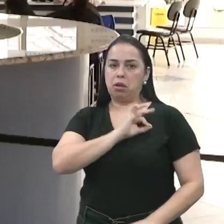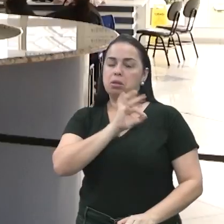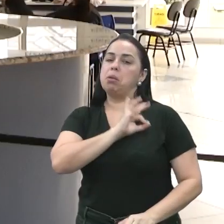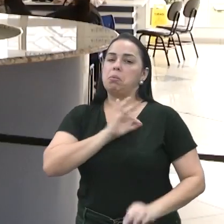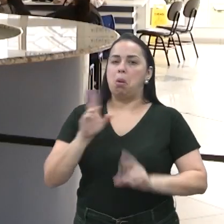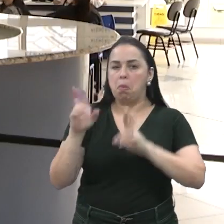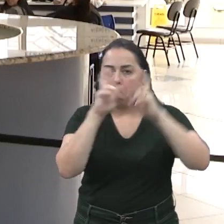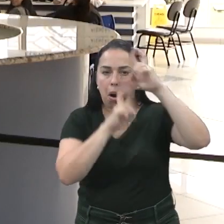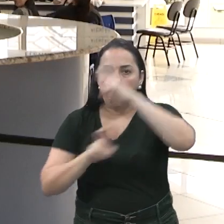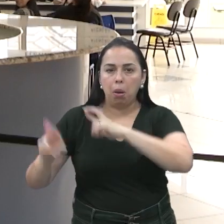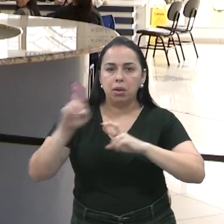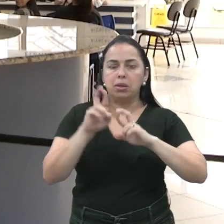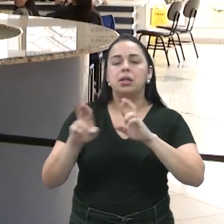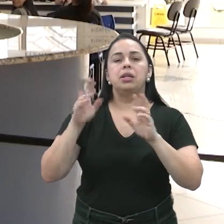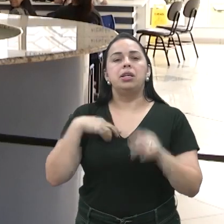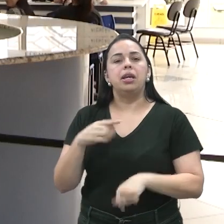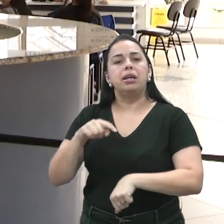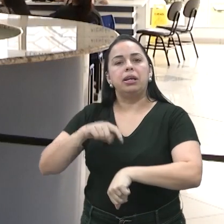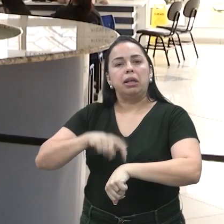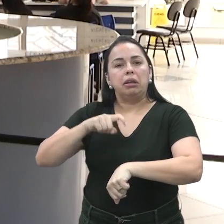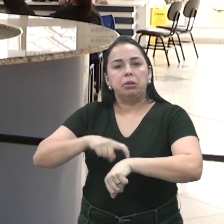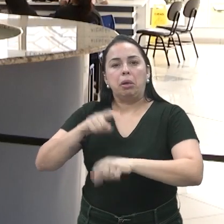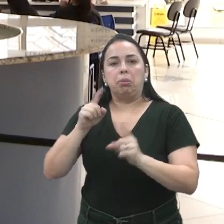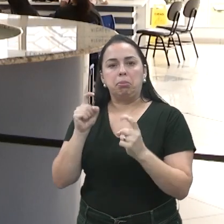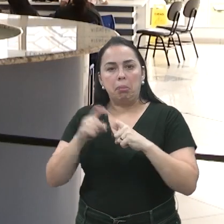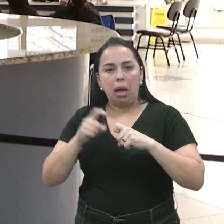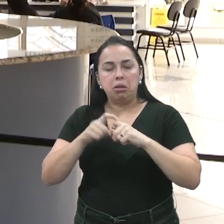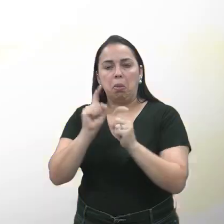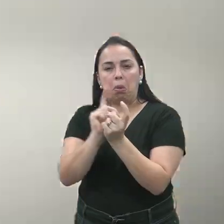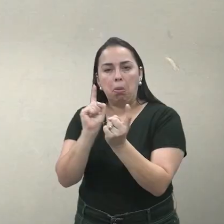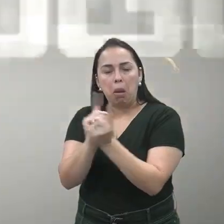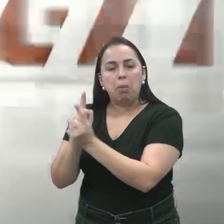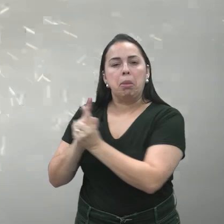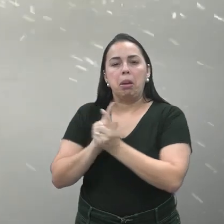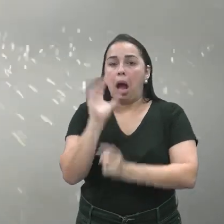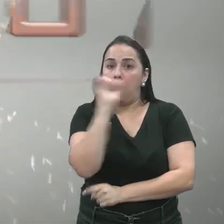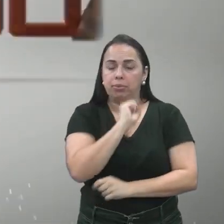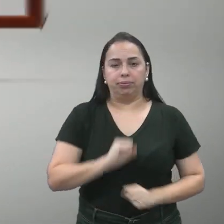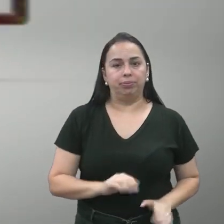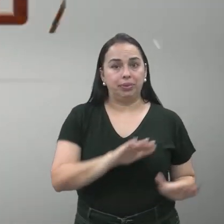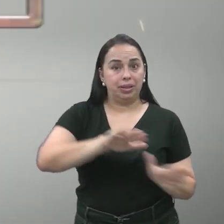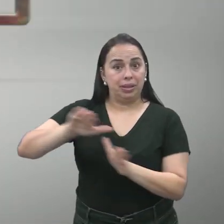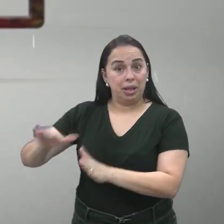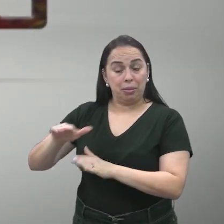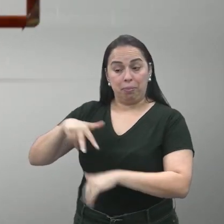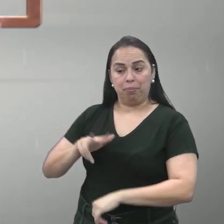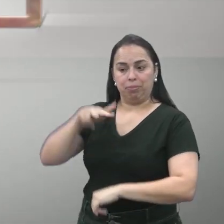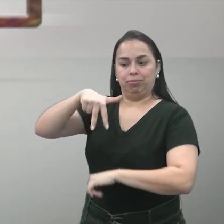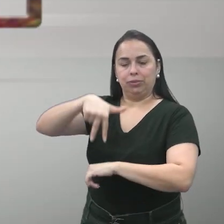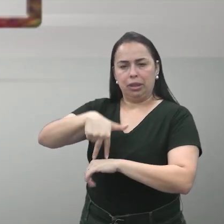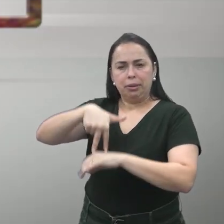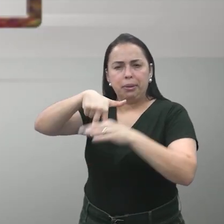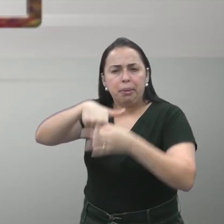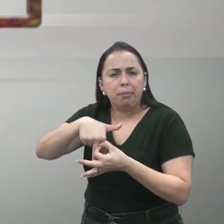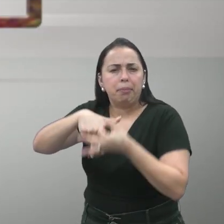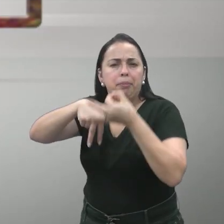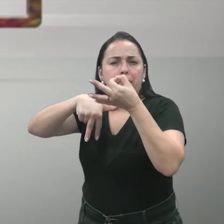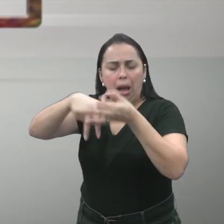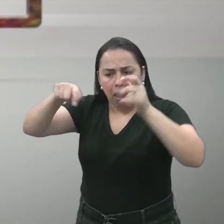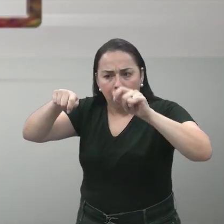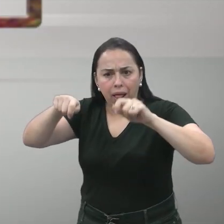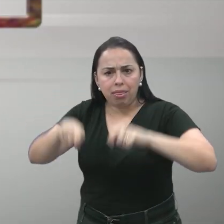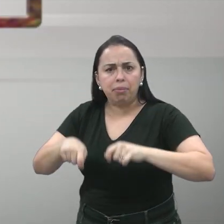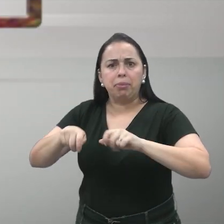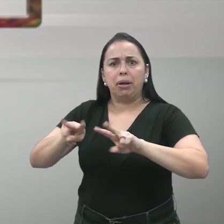policiamento, agilidade na oferta de consultas e exames médicos. Já durante o período do pinga-fogo, momento em que os parlamentares